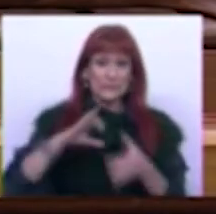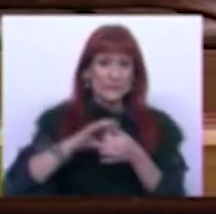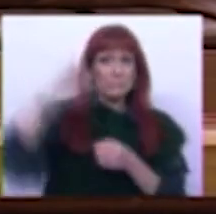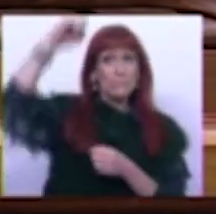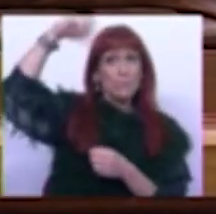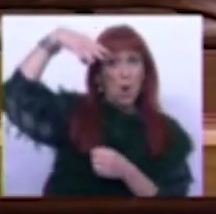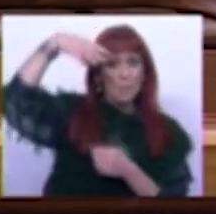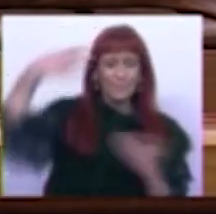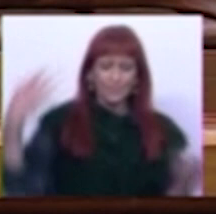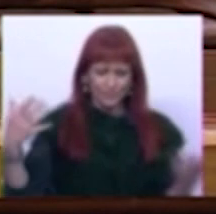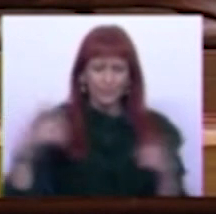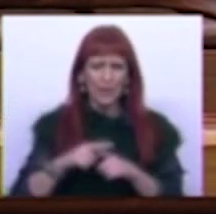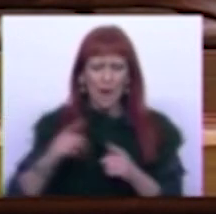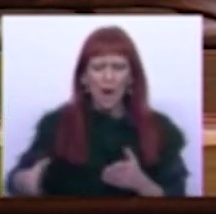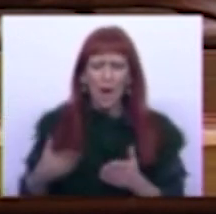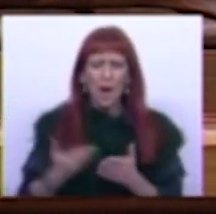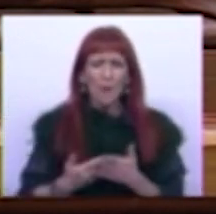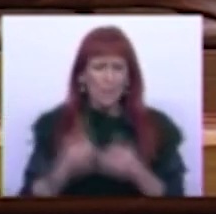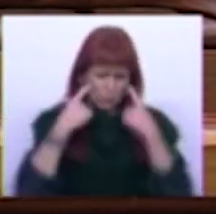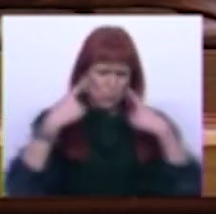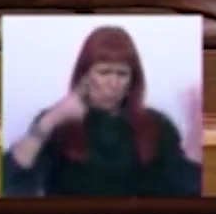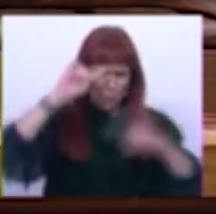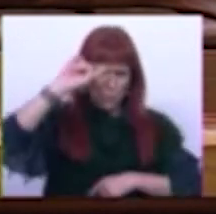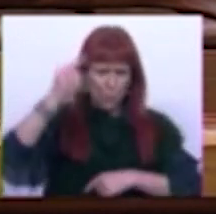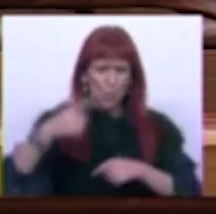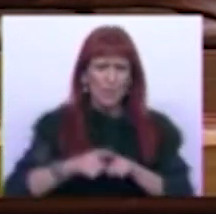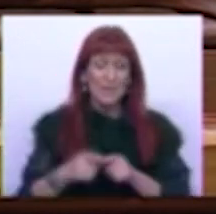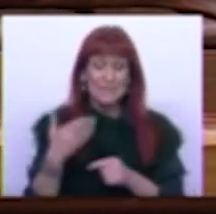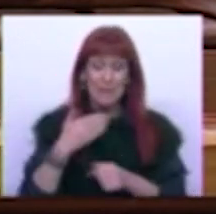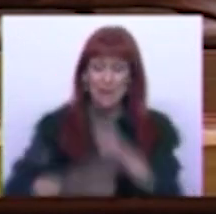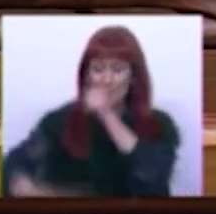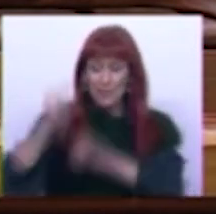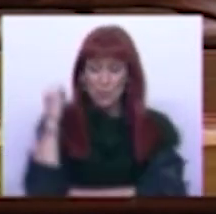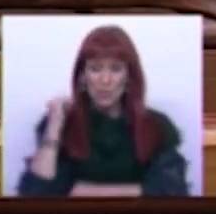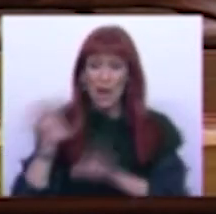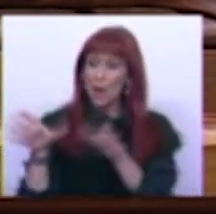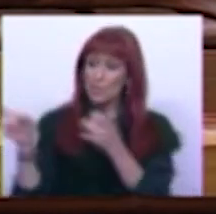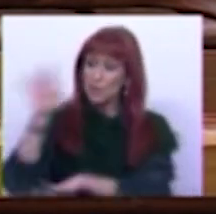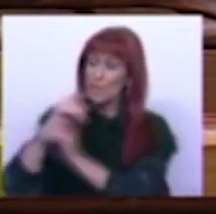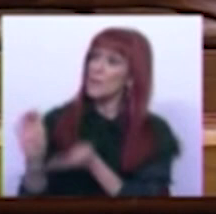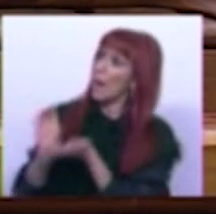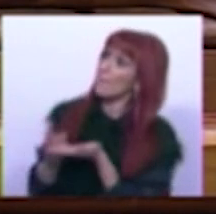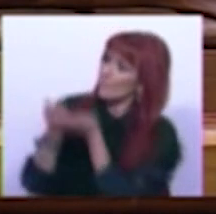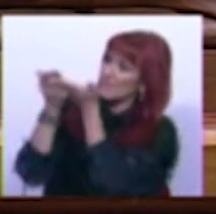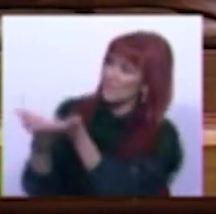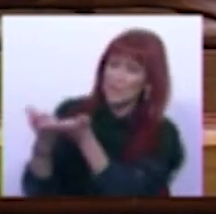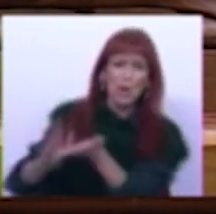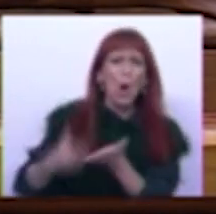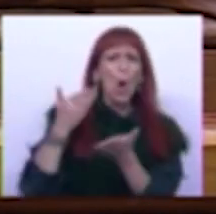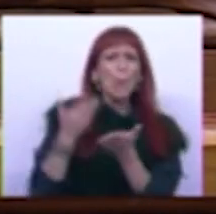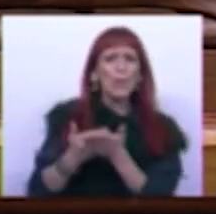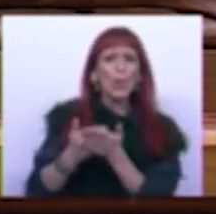eletricidade, apresentámos, como é público, a semana passada à Comissão Europeia uma